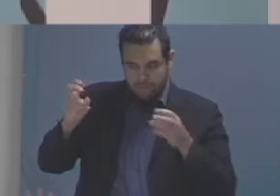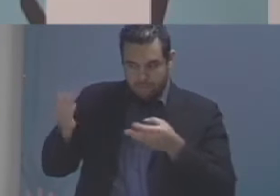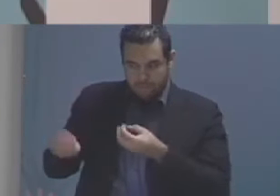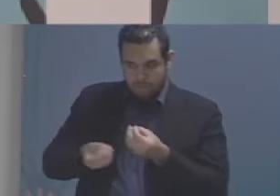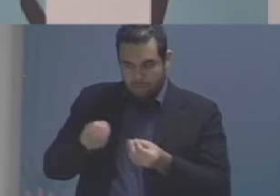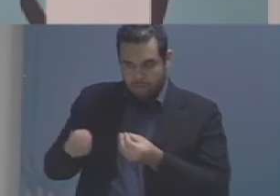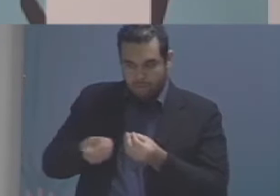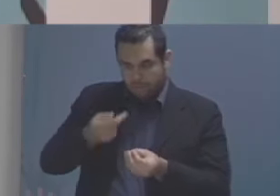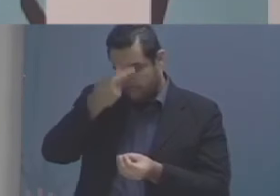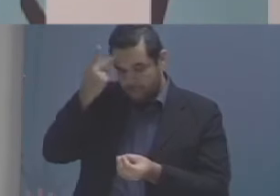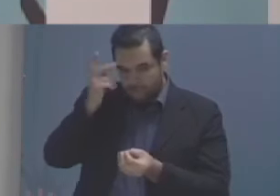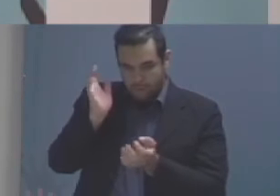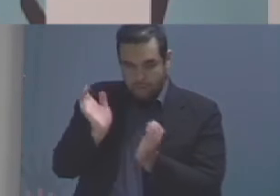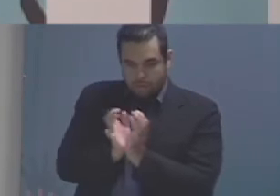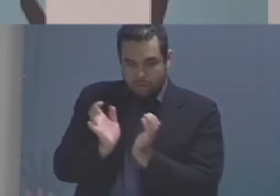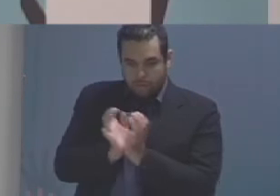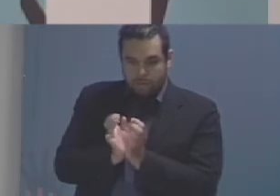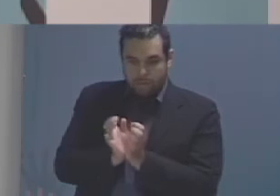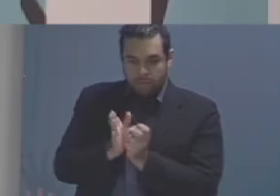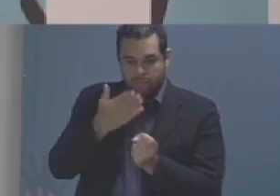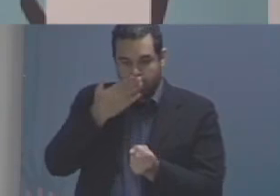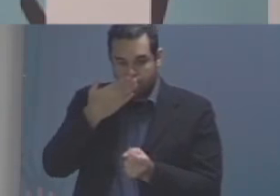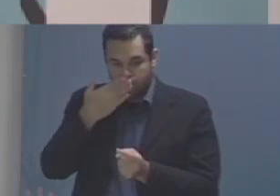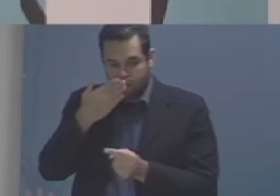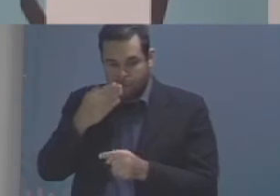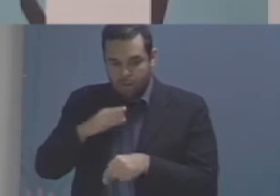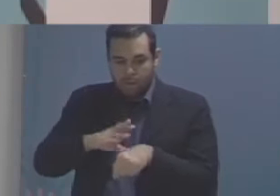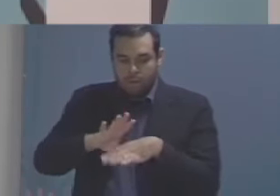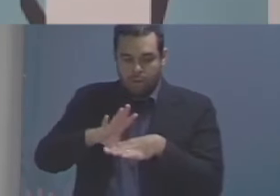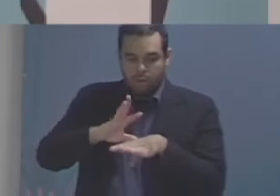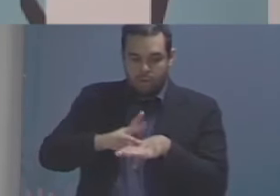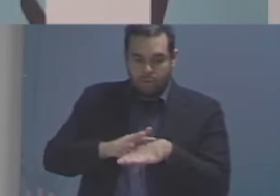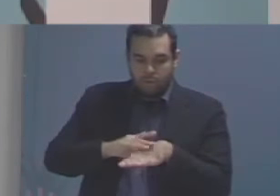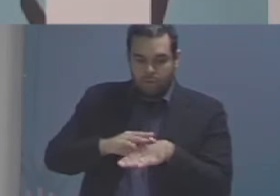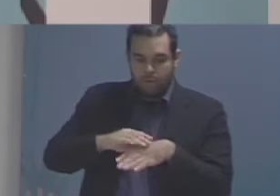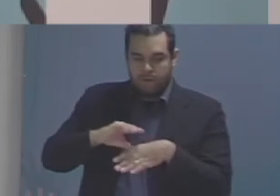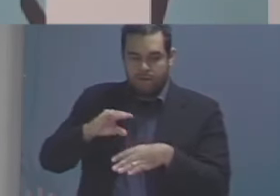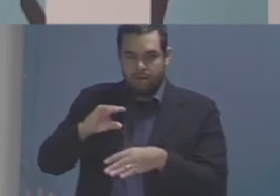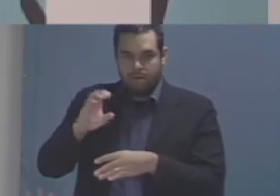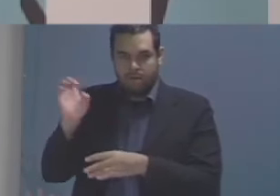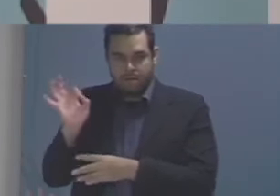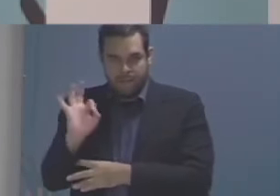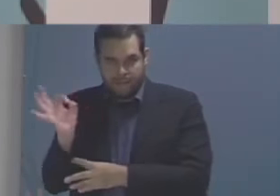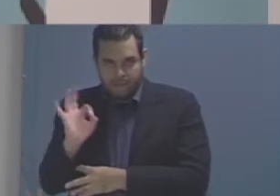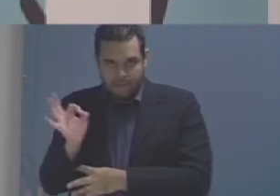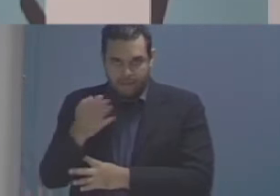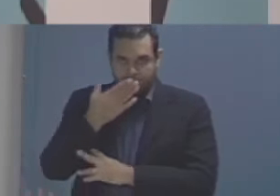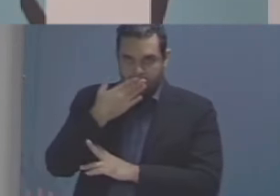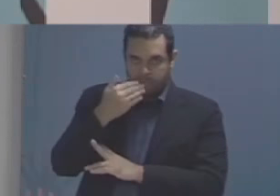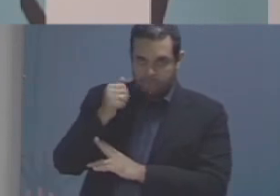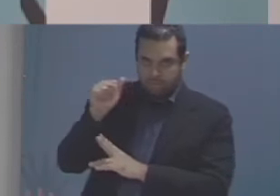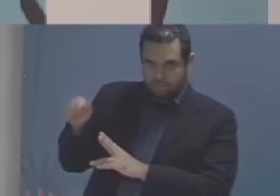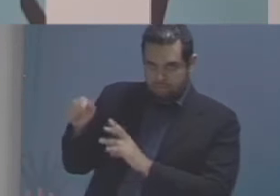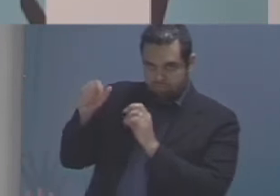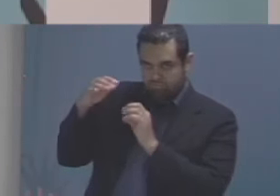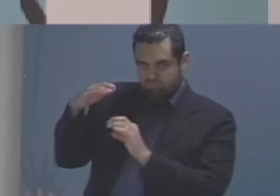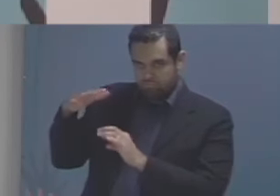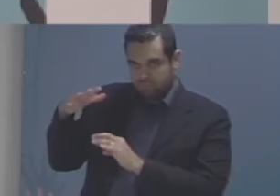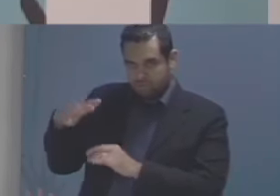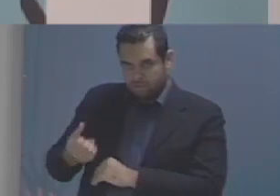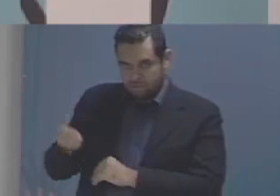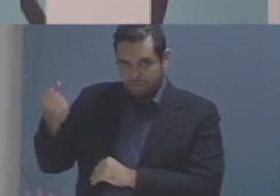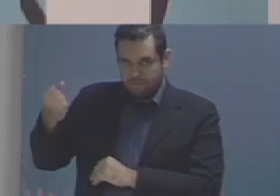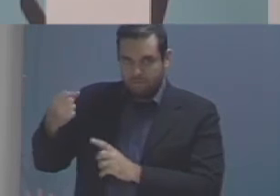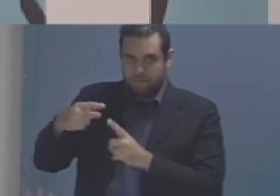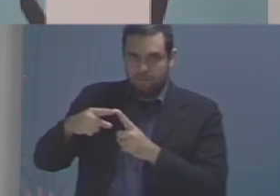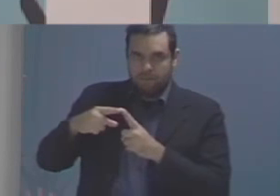cunho religioso, exemplo, cura gay, associado ao exercício profissional? Luciene Engel, CRP 07, Rio